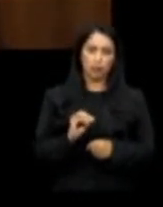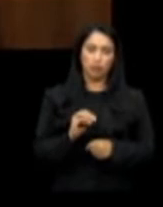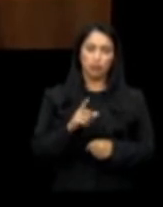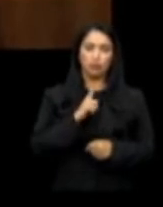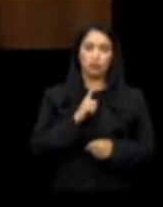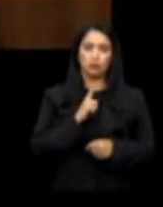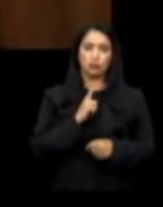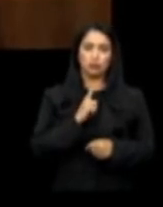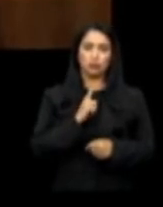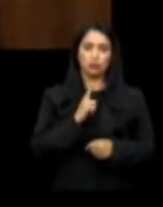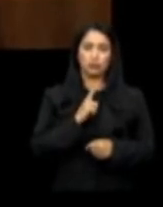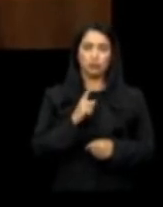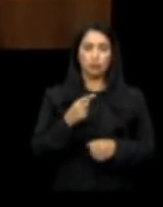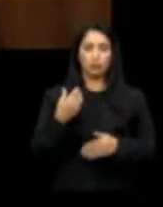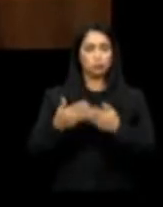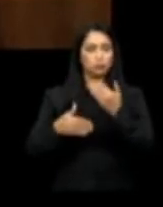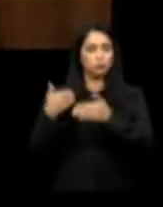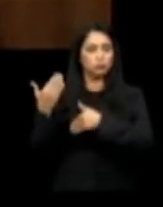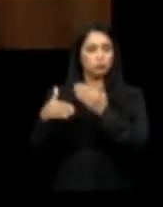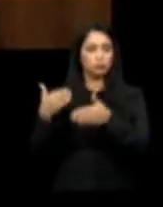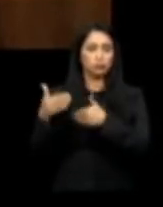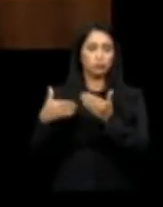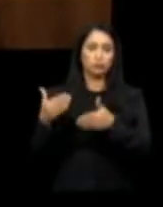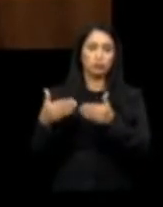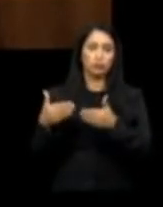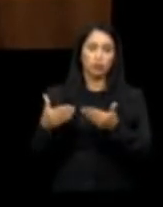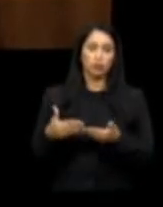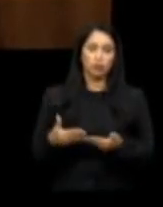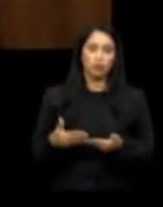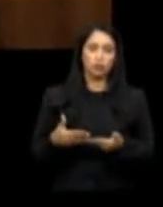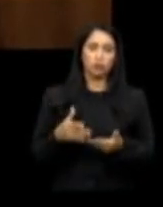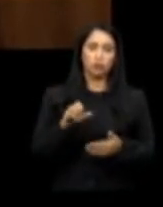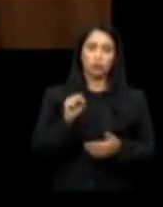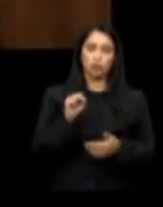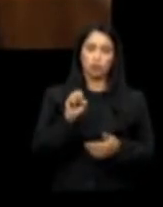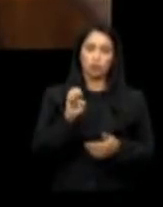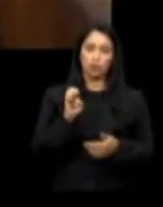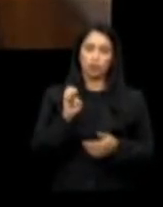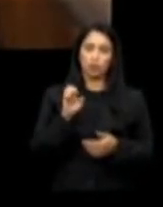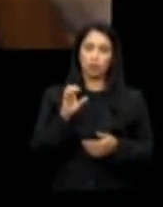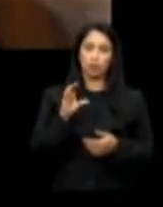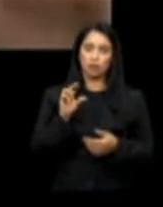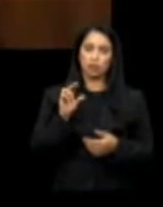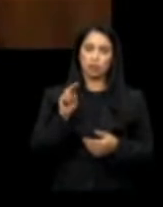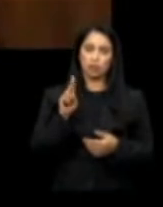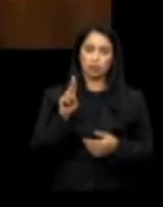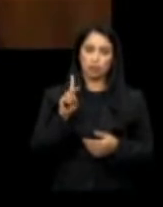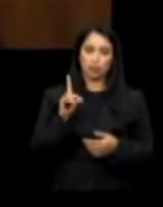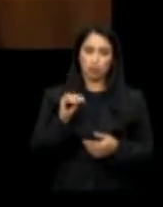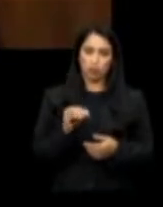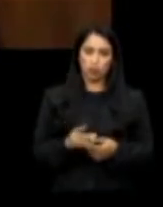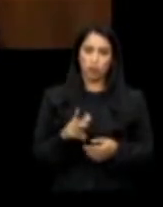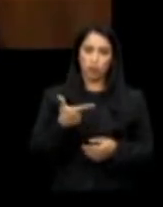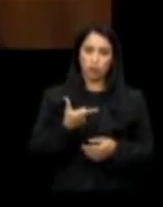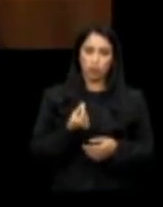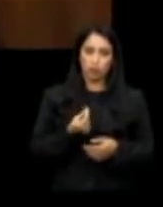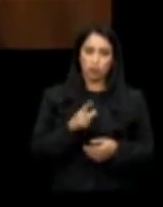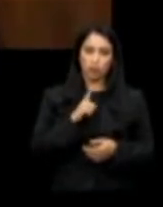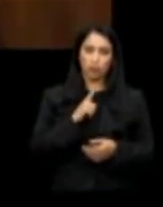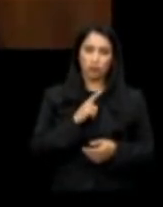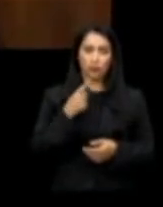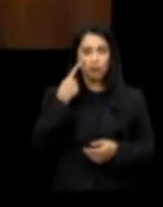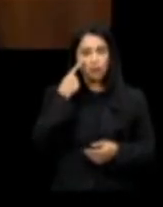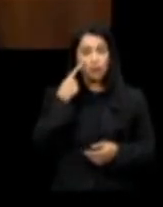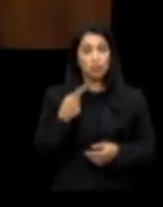tratados internacionais ao longo do século XX, o autor assevera que a privacidade